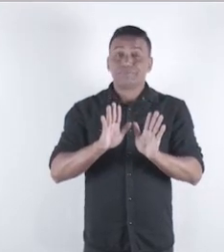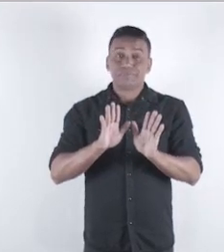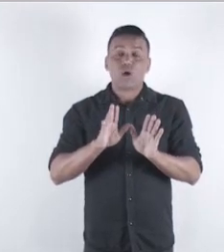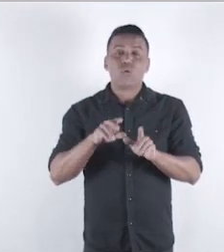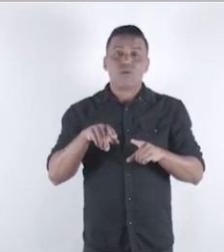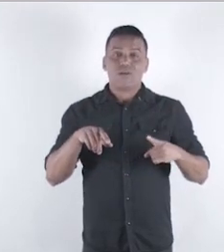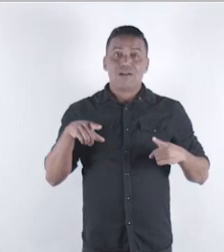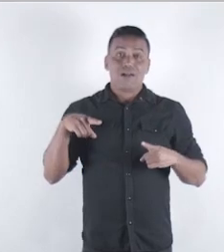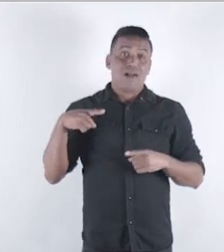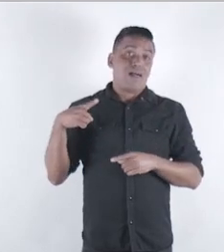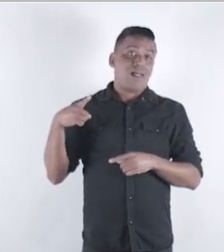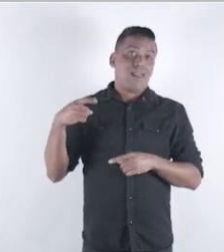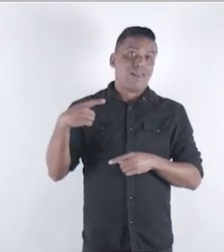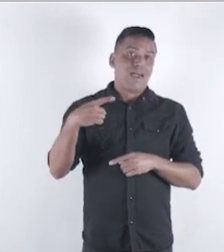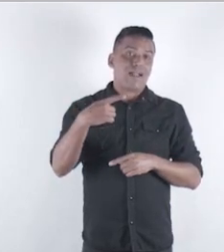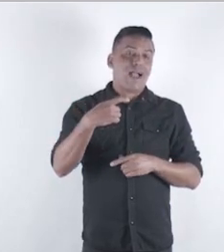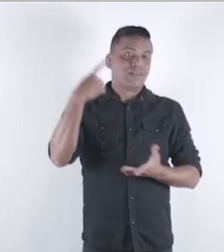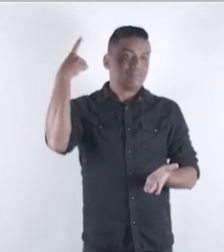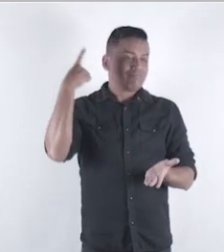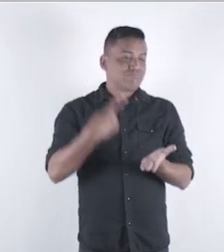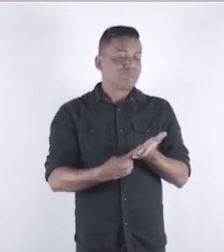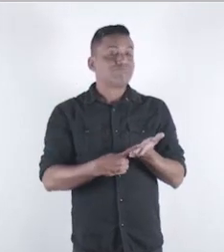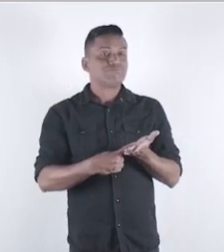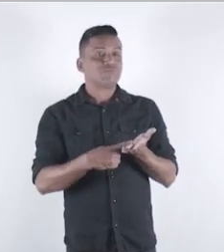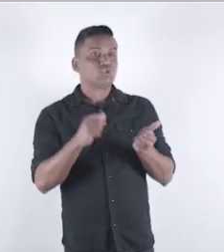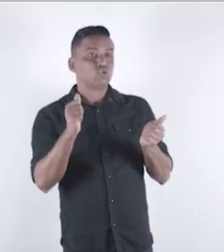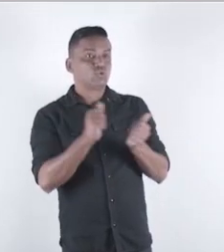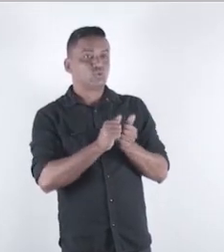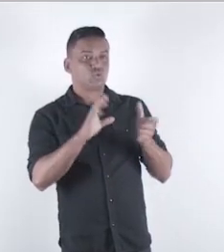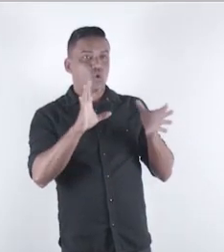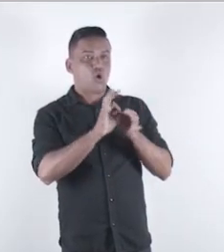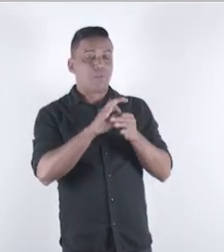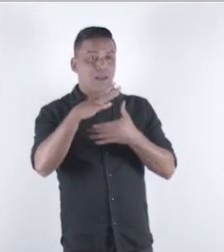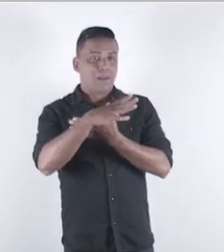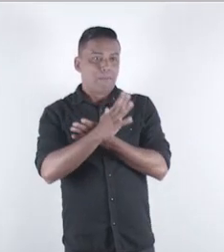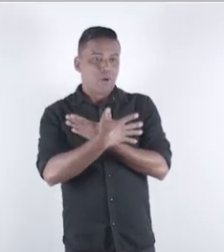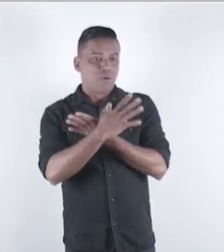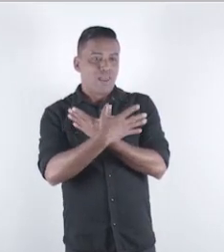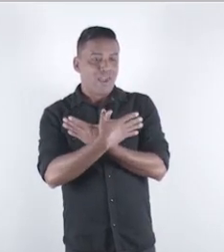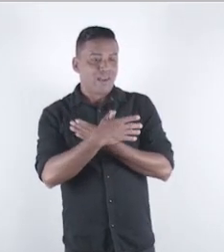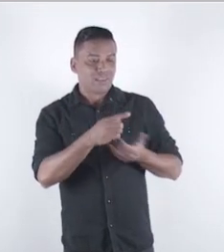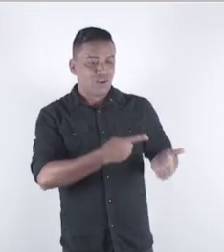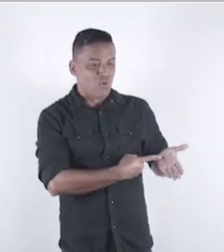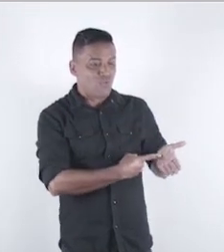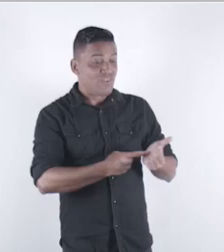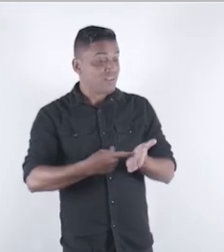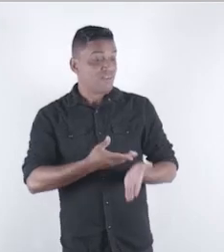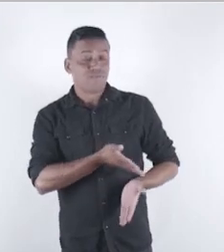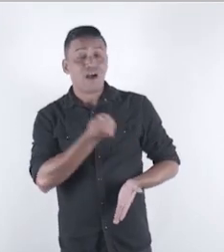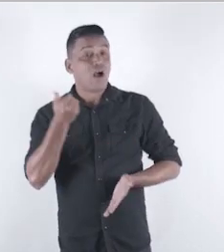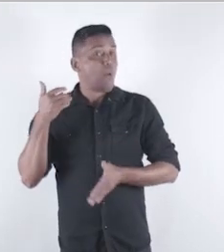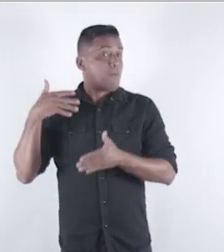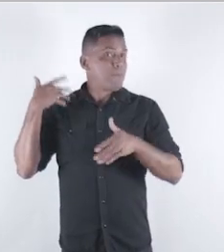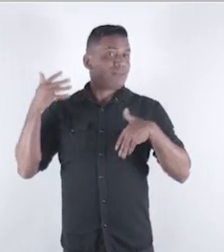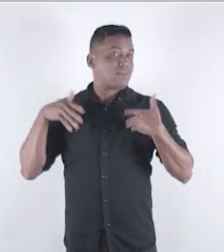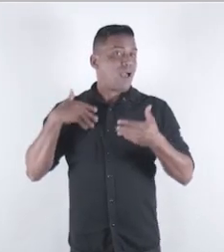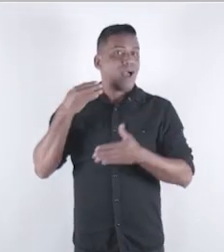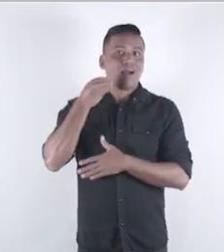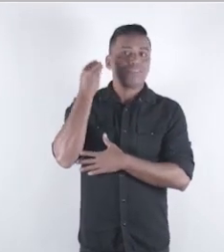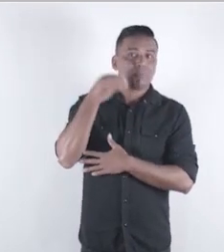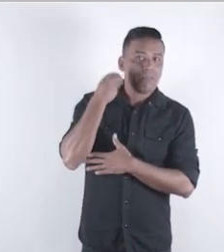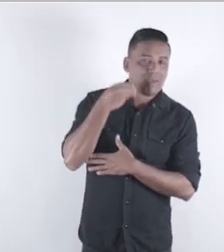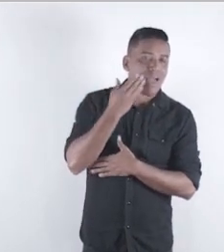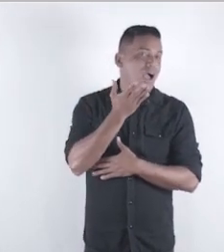a lagarta faz um novo pacto com ela. A borboleta convida a cobra para fazer um passeio pelo quintal. Vamos